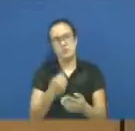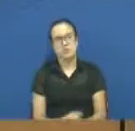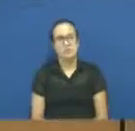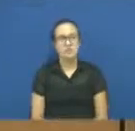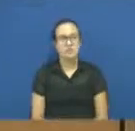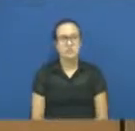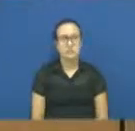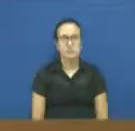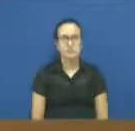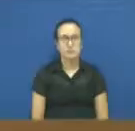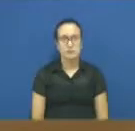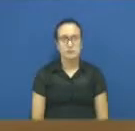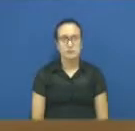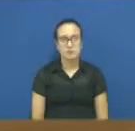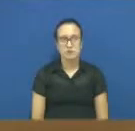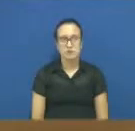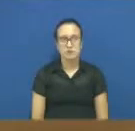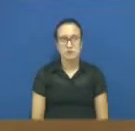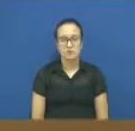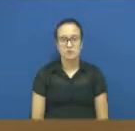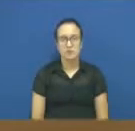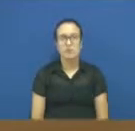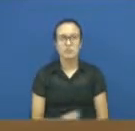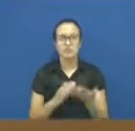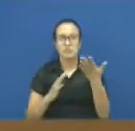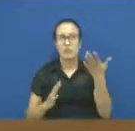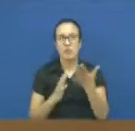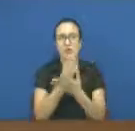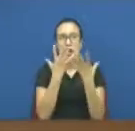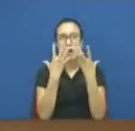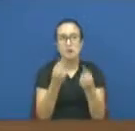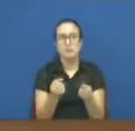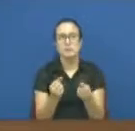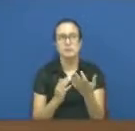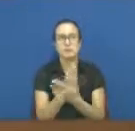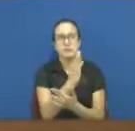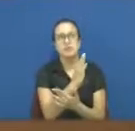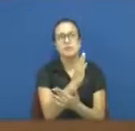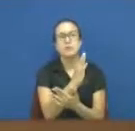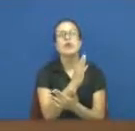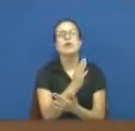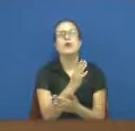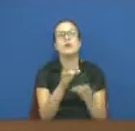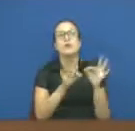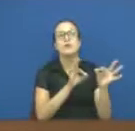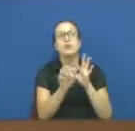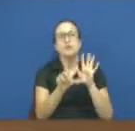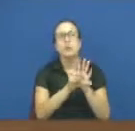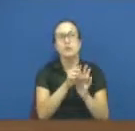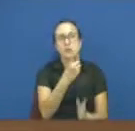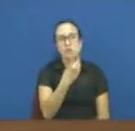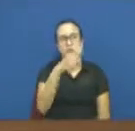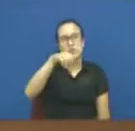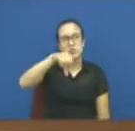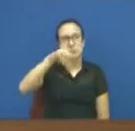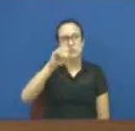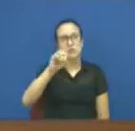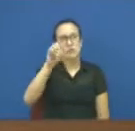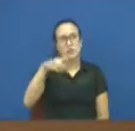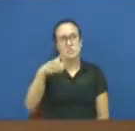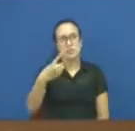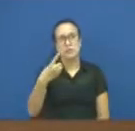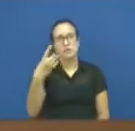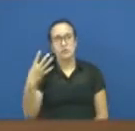os de pé rejeitam. Está, portanto, aprovado o projeto com a emenda. Uma